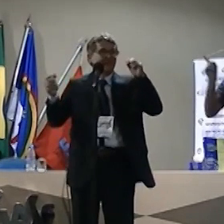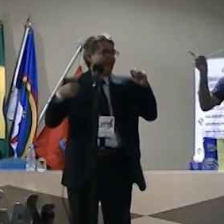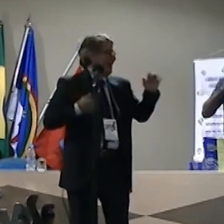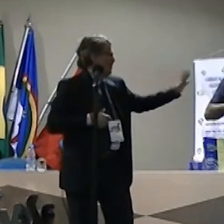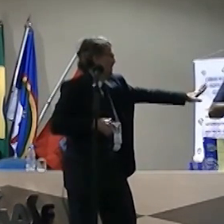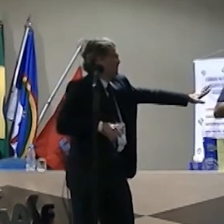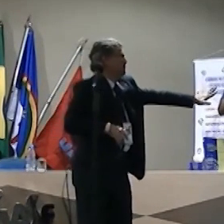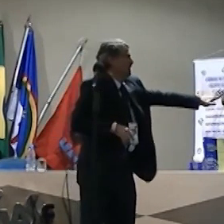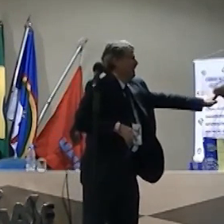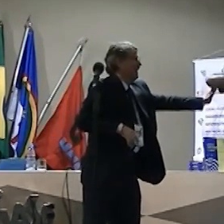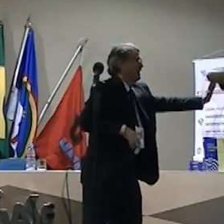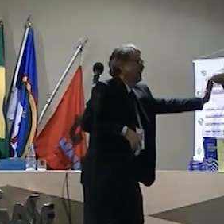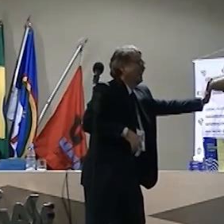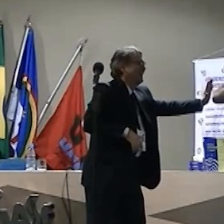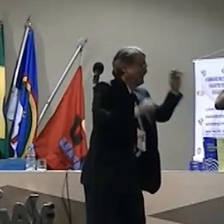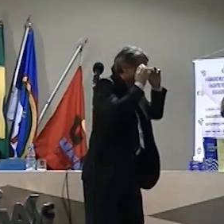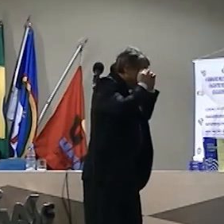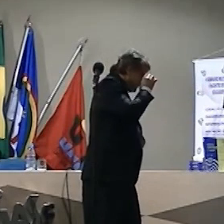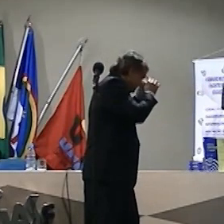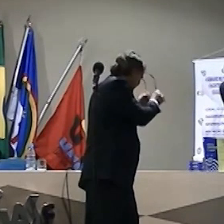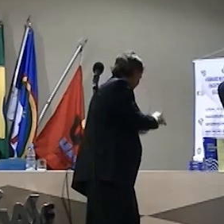Auditiva, agora tu espera.